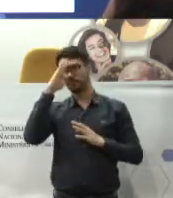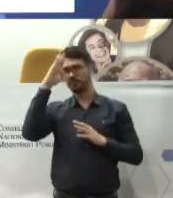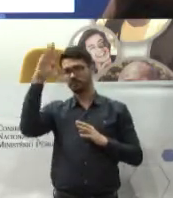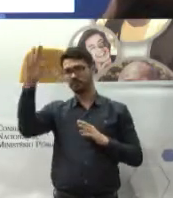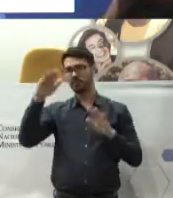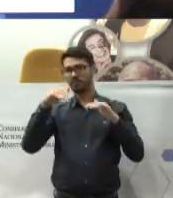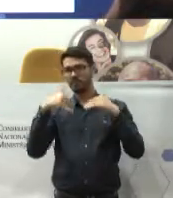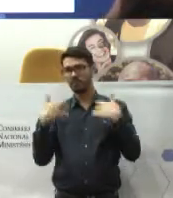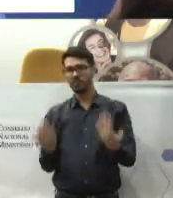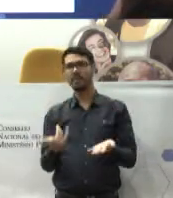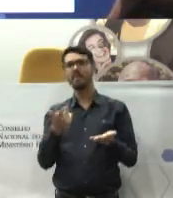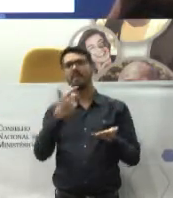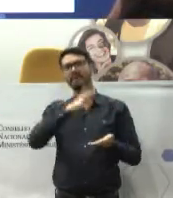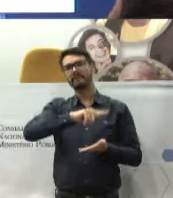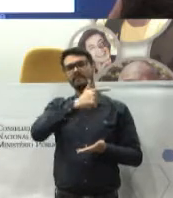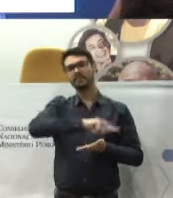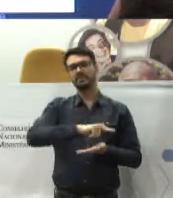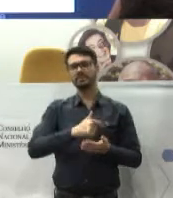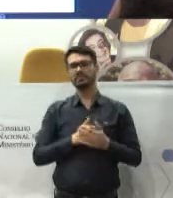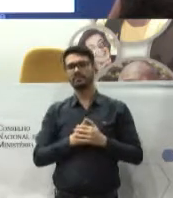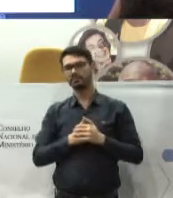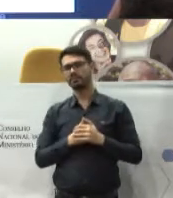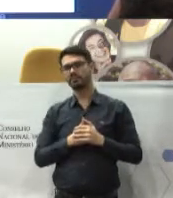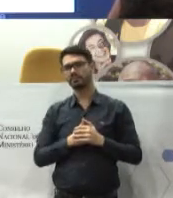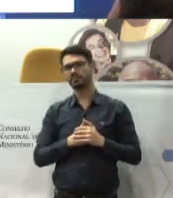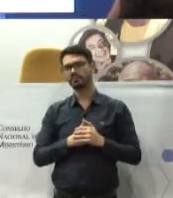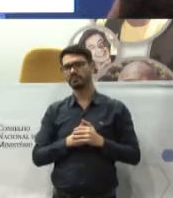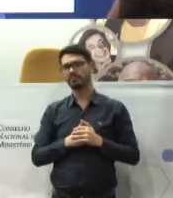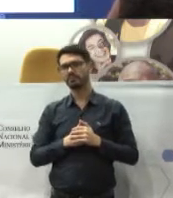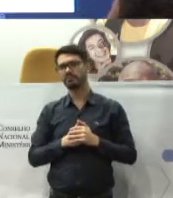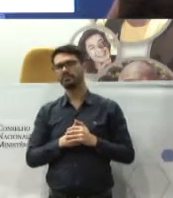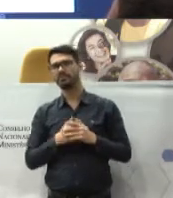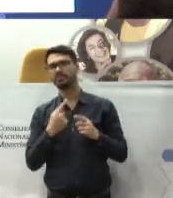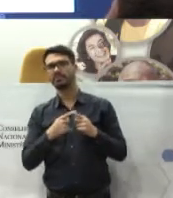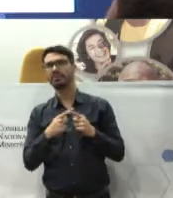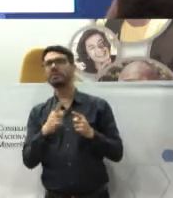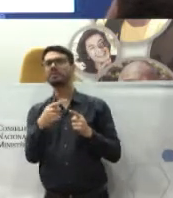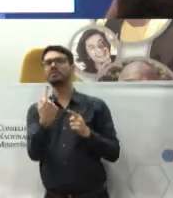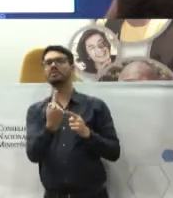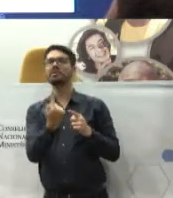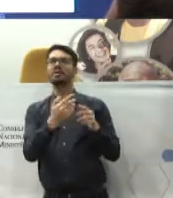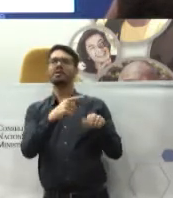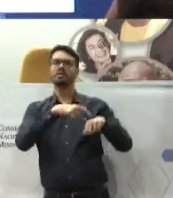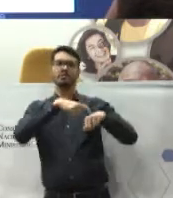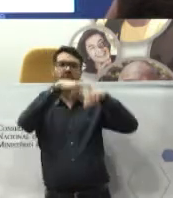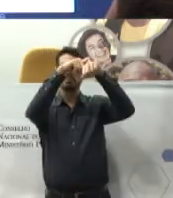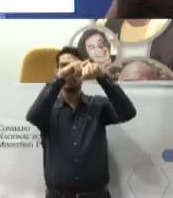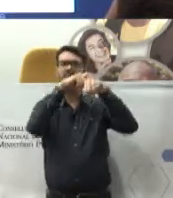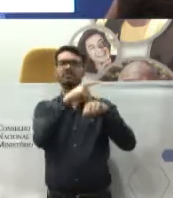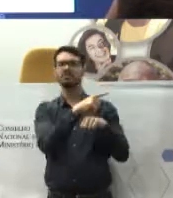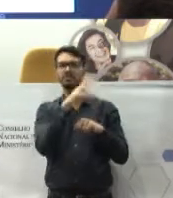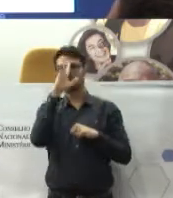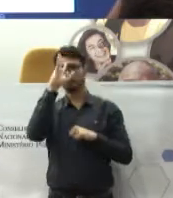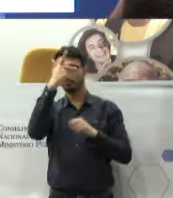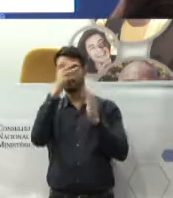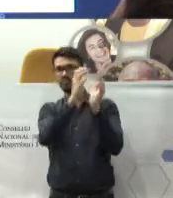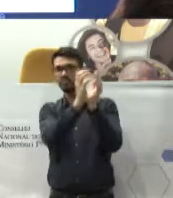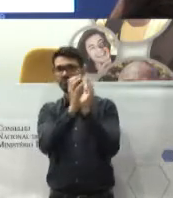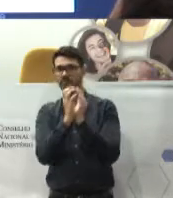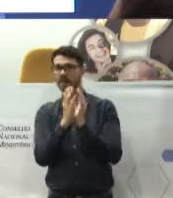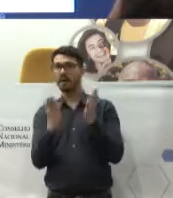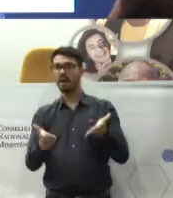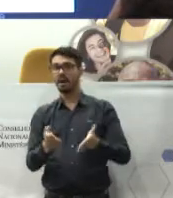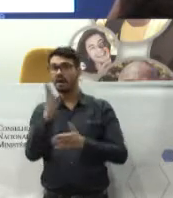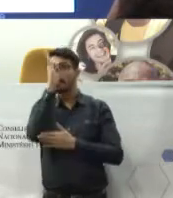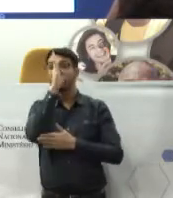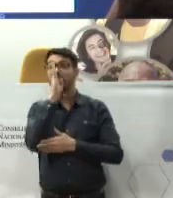a matéria se torna repetitiva, porque esses processos individuais são suspensos. Então nós temos que atuar, talvez, de forma